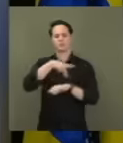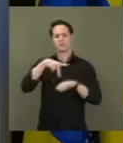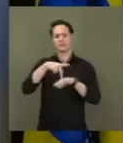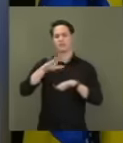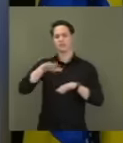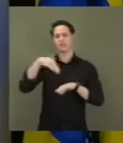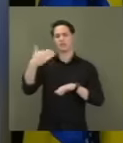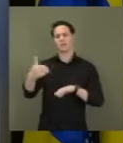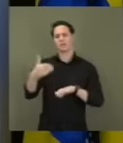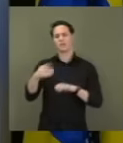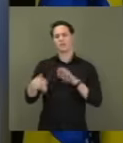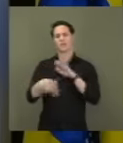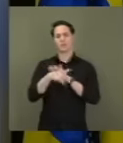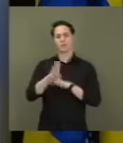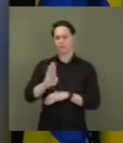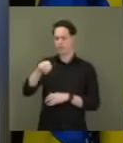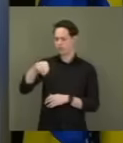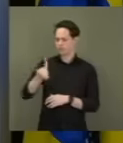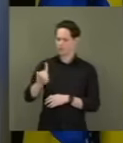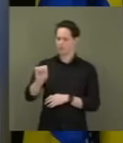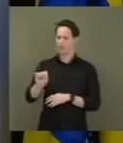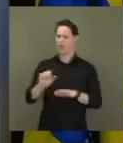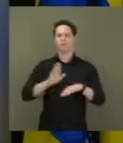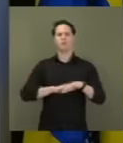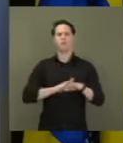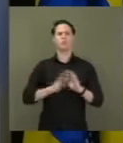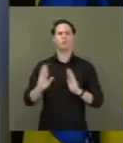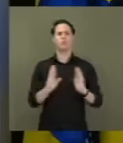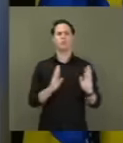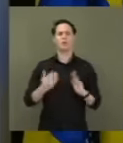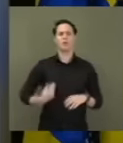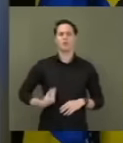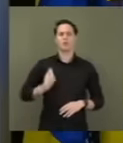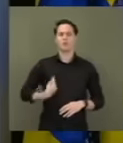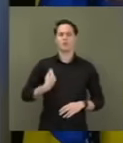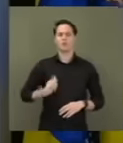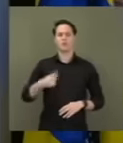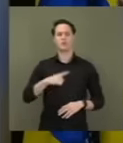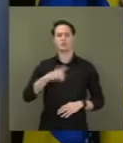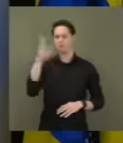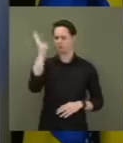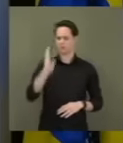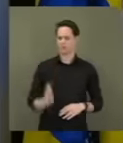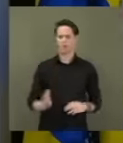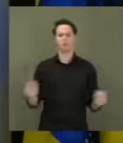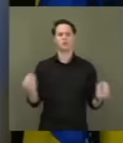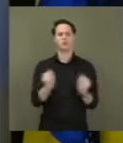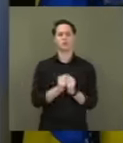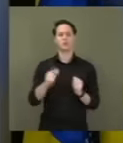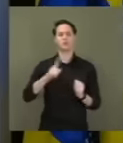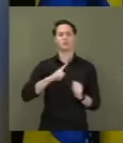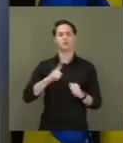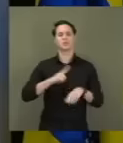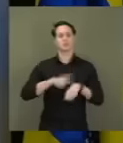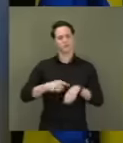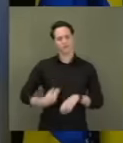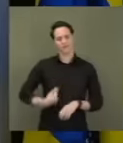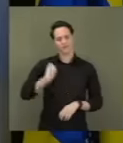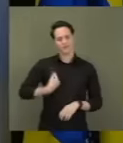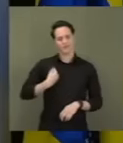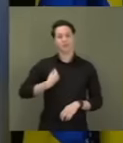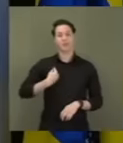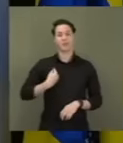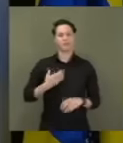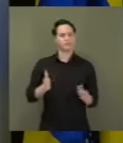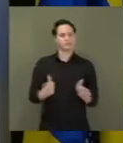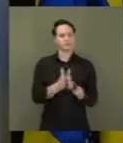estrangeiros via BNDES, enquanto existir algum brasileiro sobrevivendo na